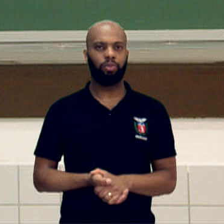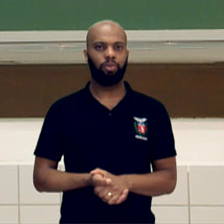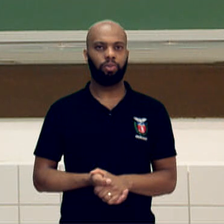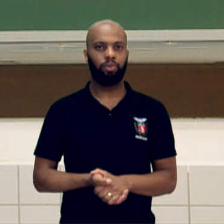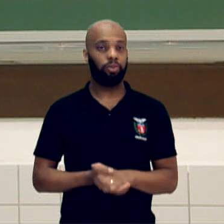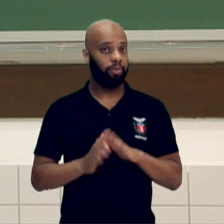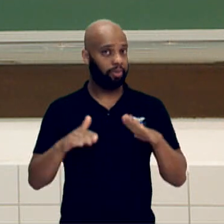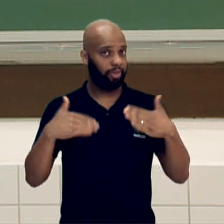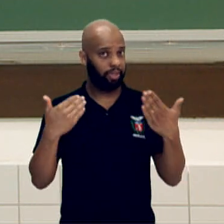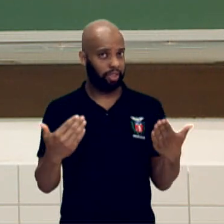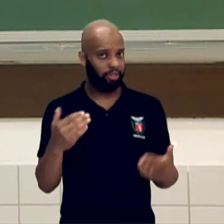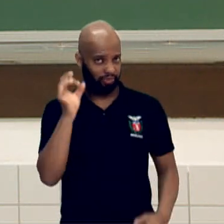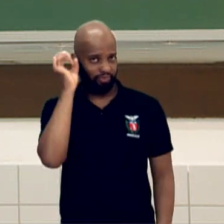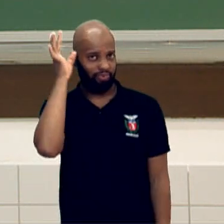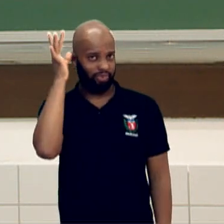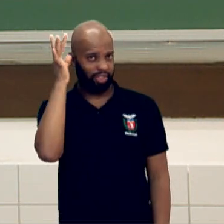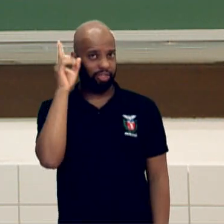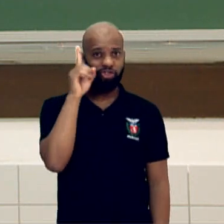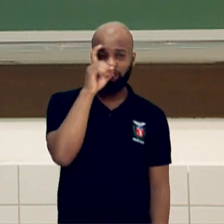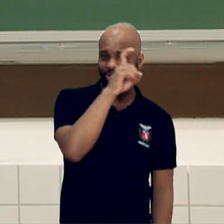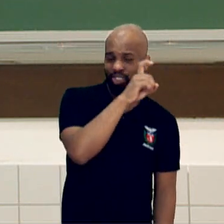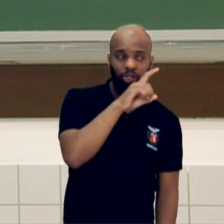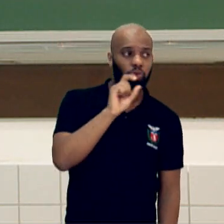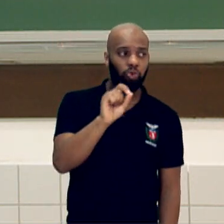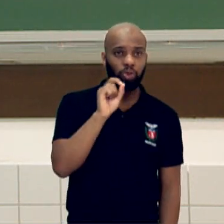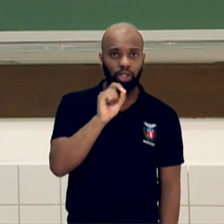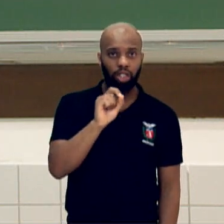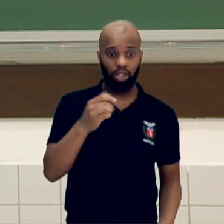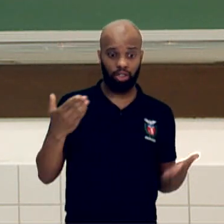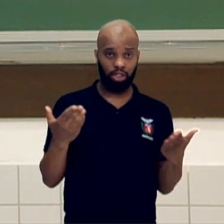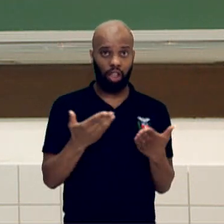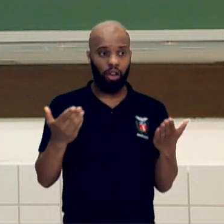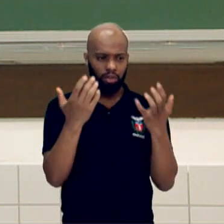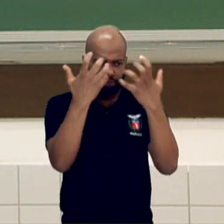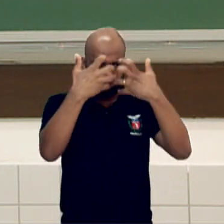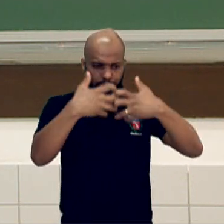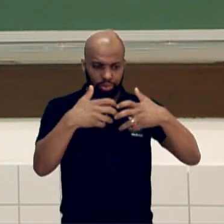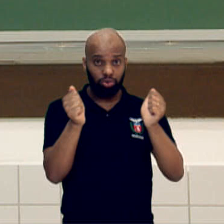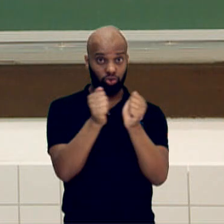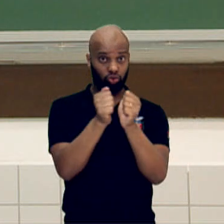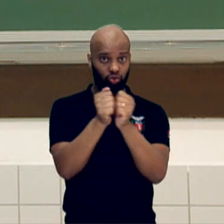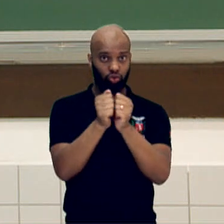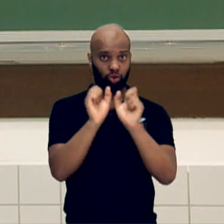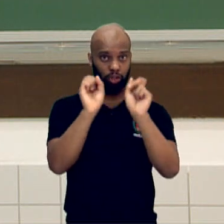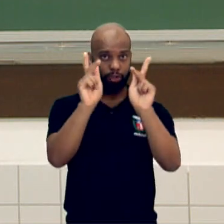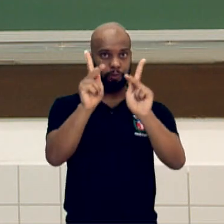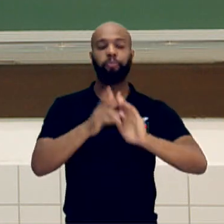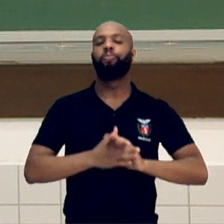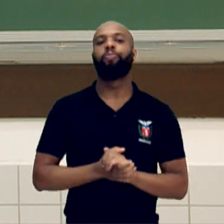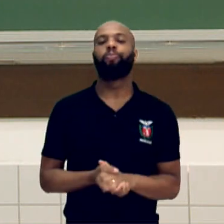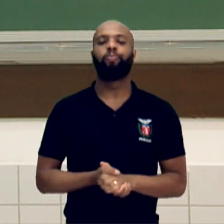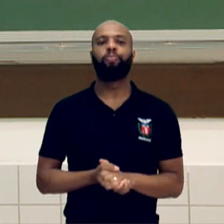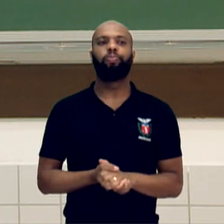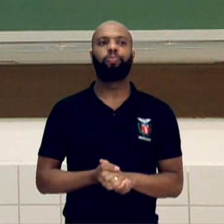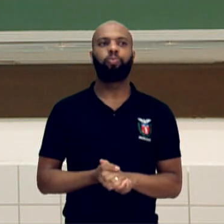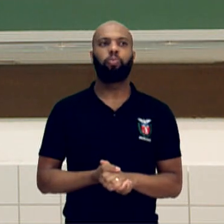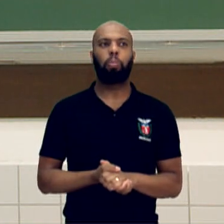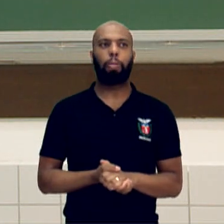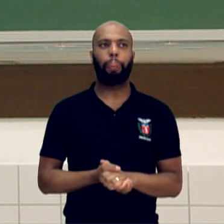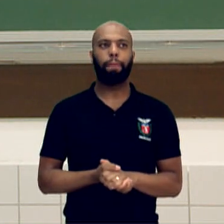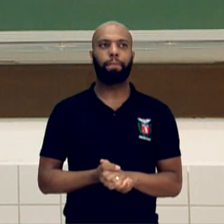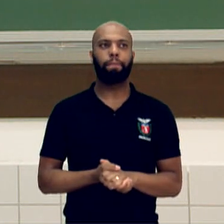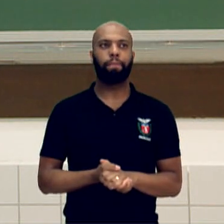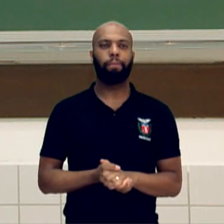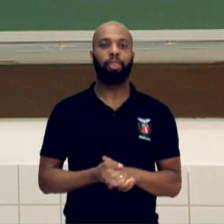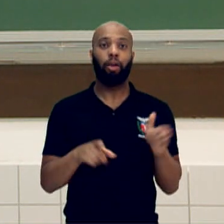Então, fácil, difícil. Vamos fazer aqui então a reflexão conjuntamente, ok? Que é um